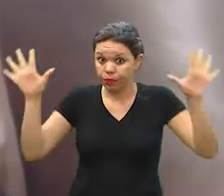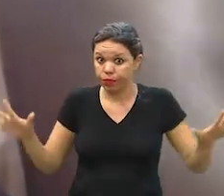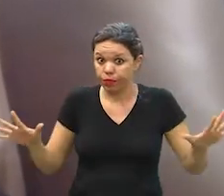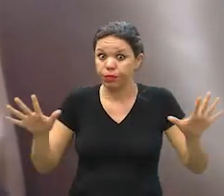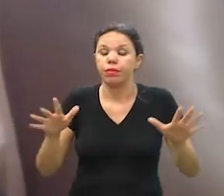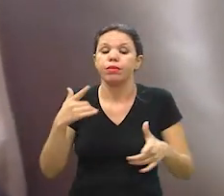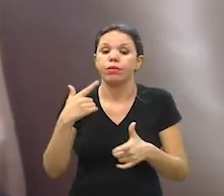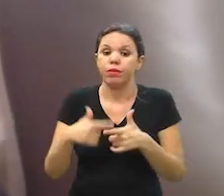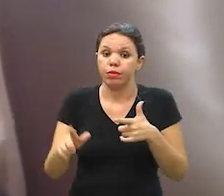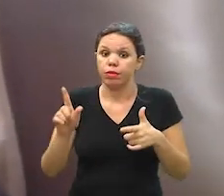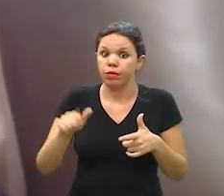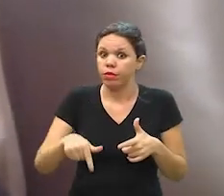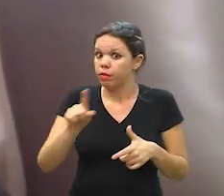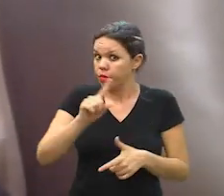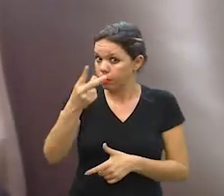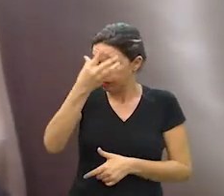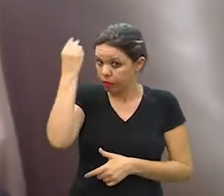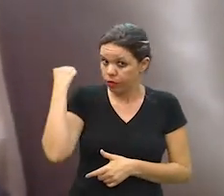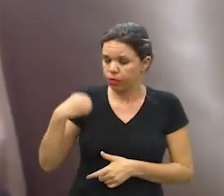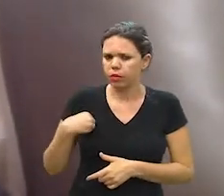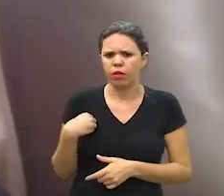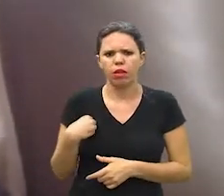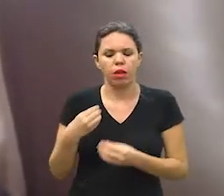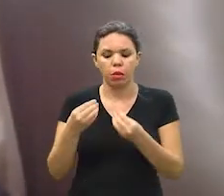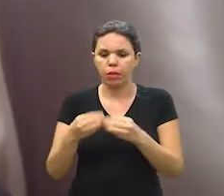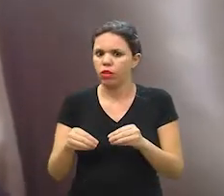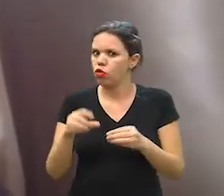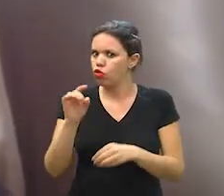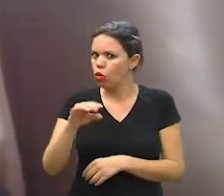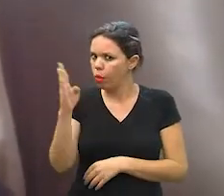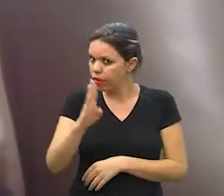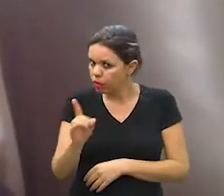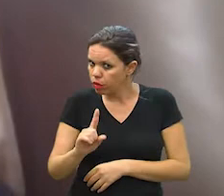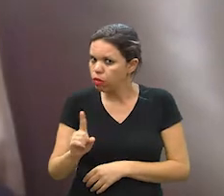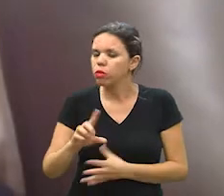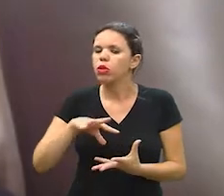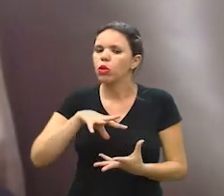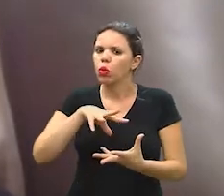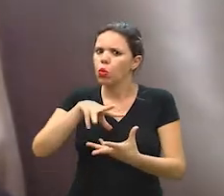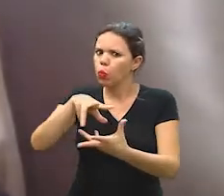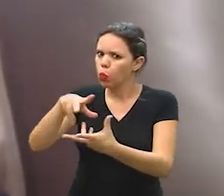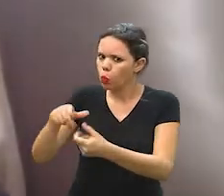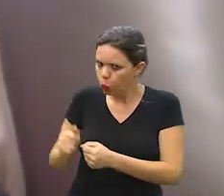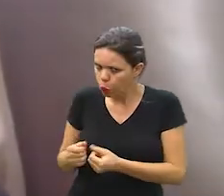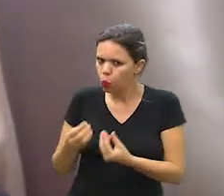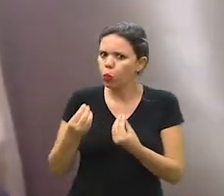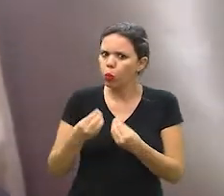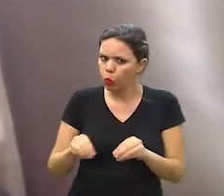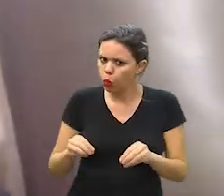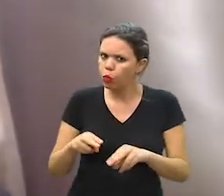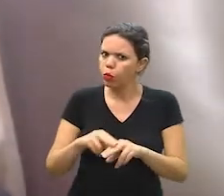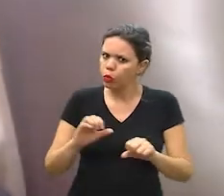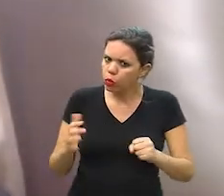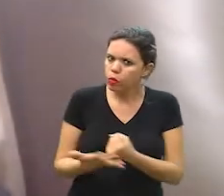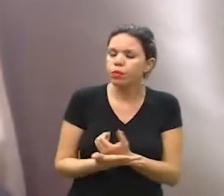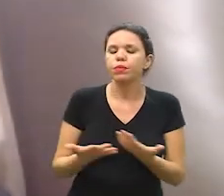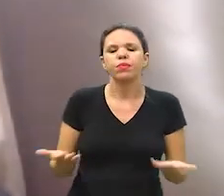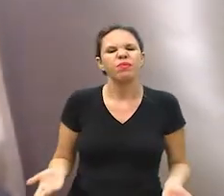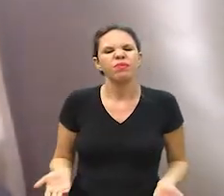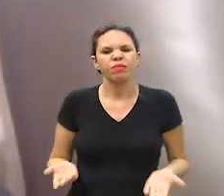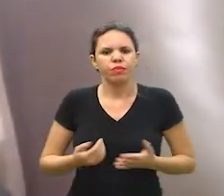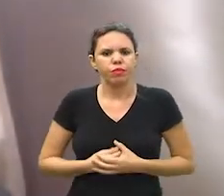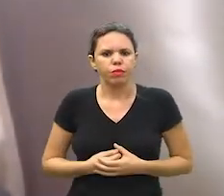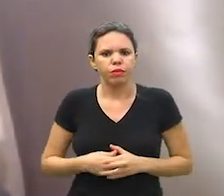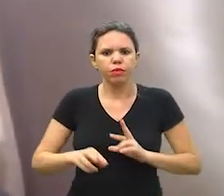né? Não esquecer que a gente não está impactando só o Brasil, está impactando o mundo todo, mas que